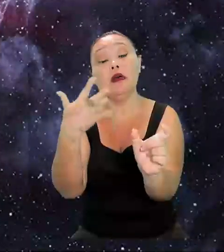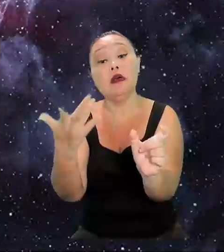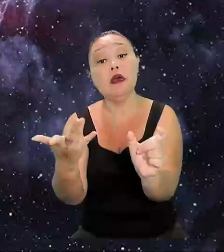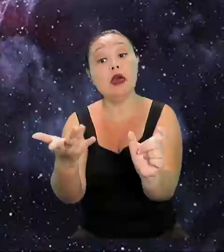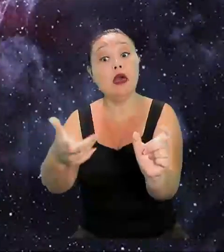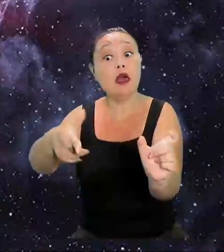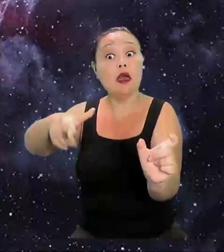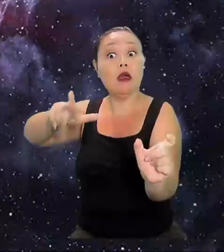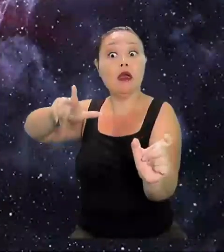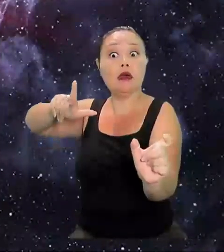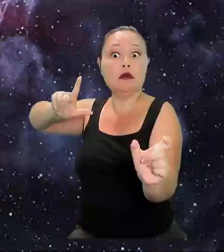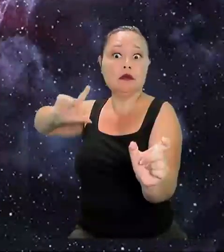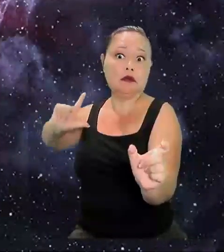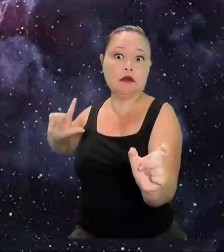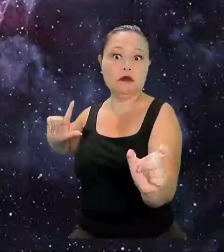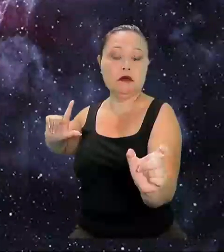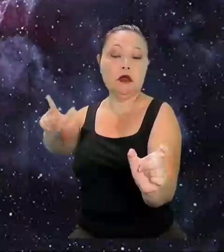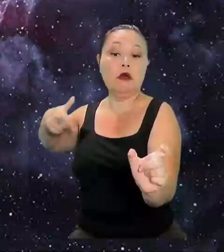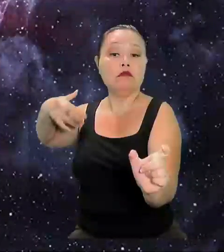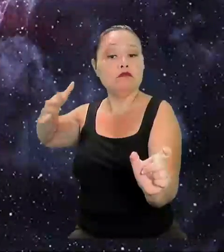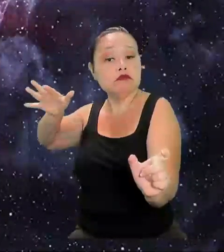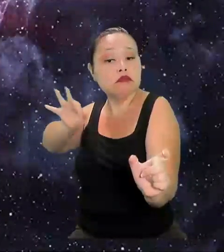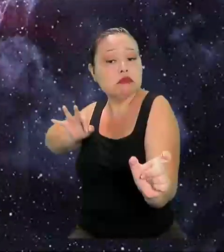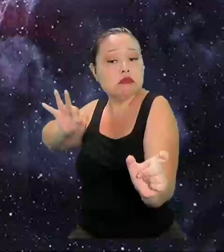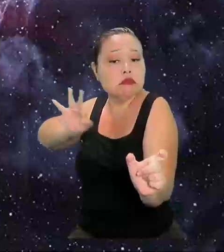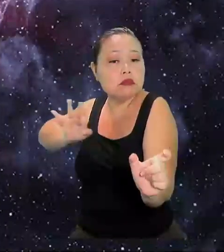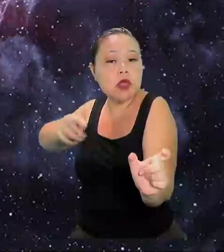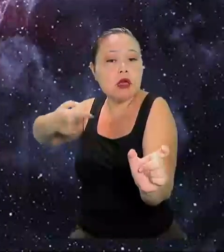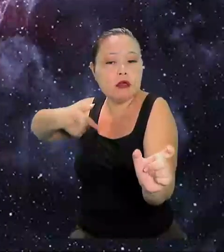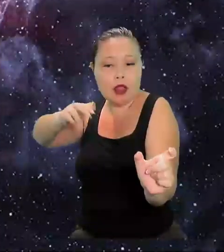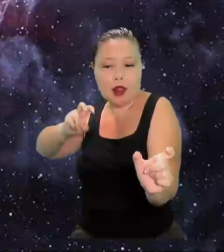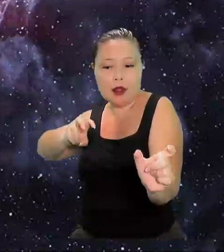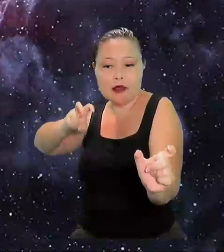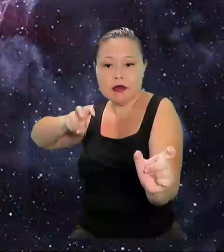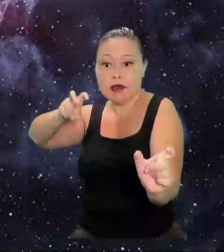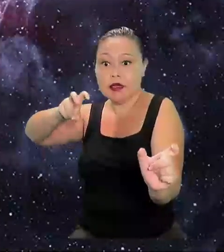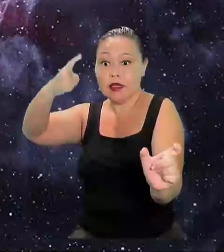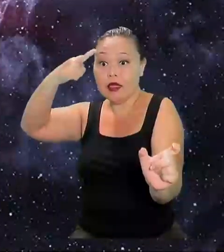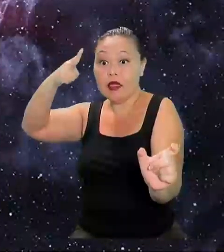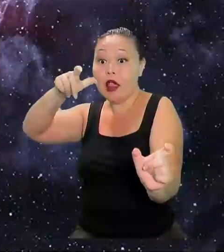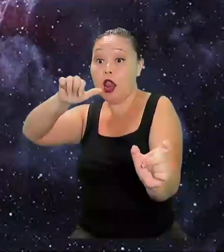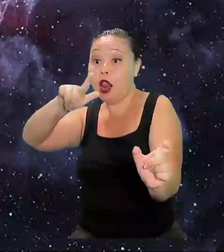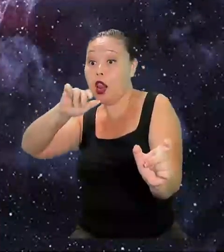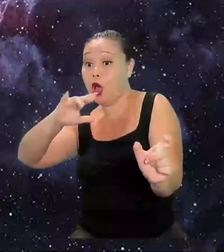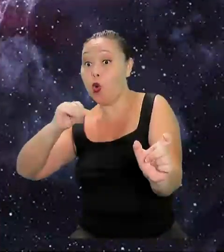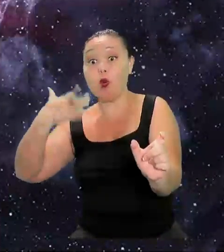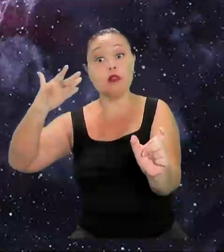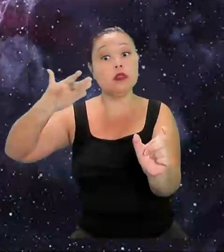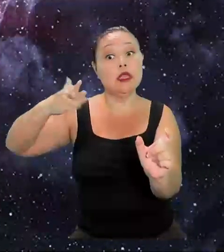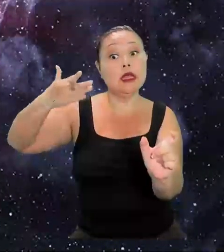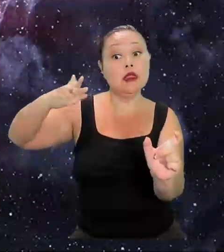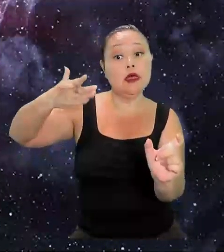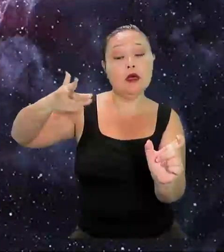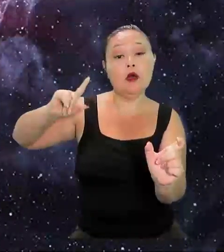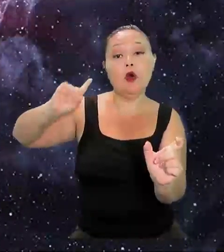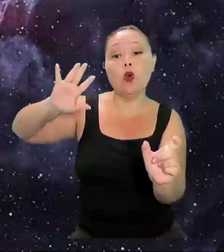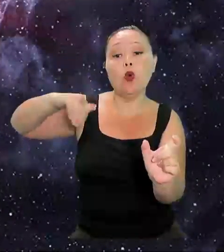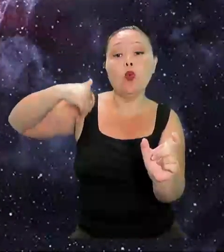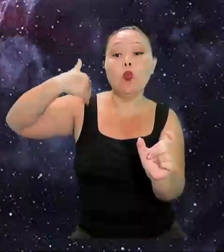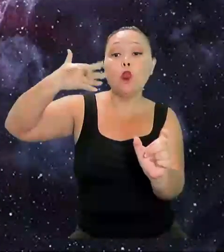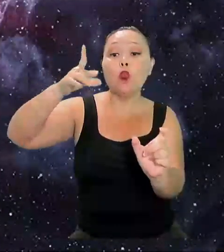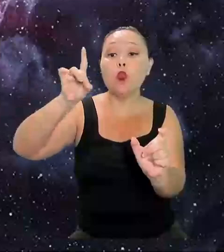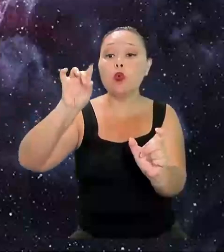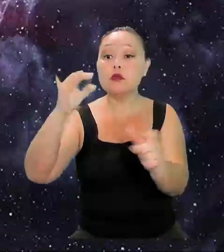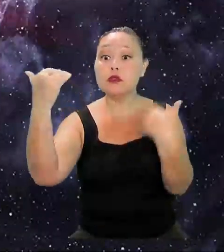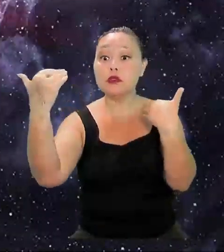na preparação. Você está se preparando. Lembra da escadinha lá da lógica? Você está treinando. Quando chegar no